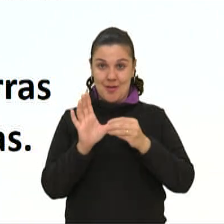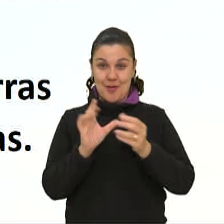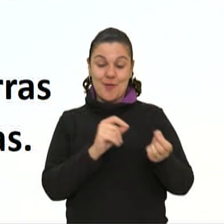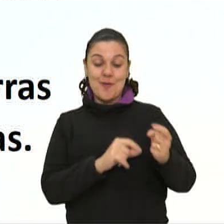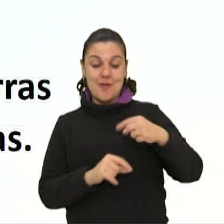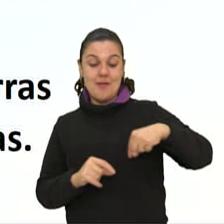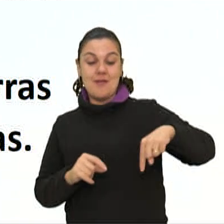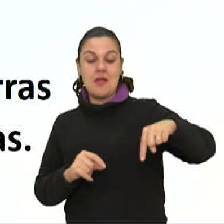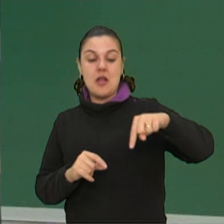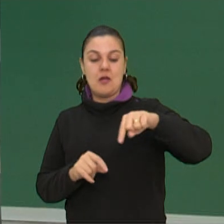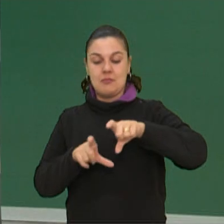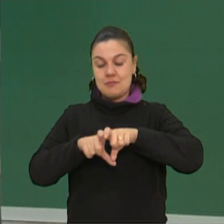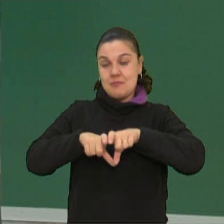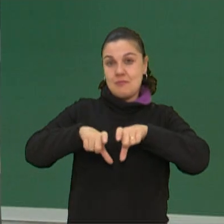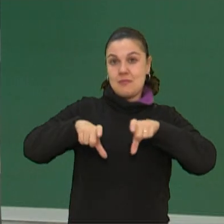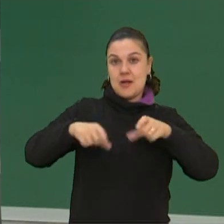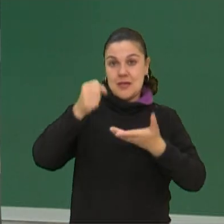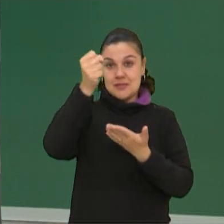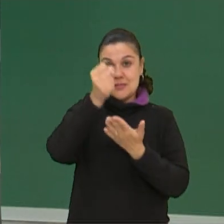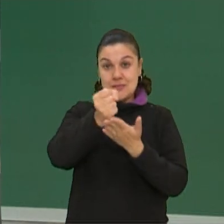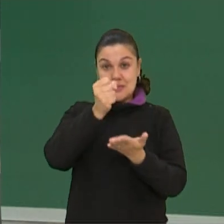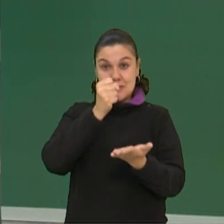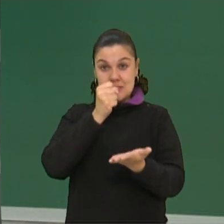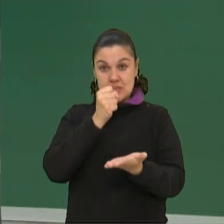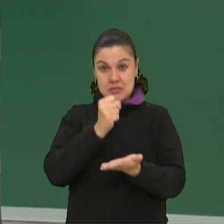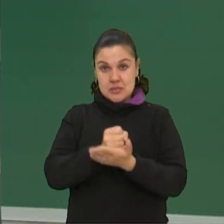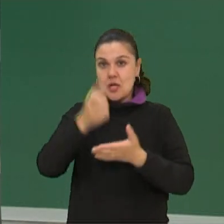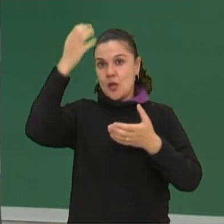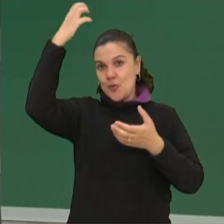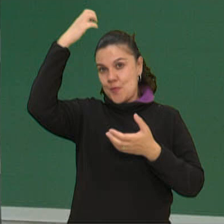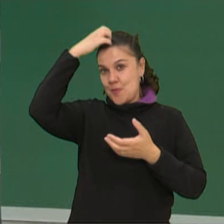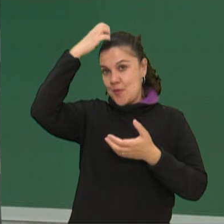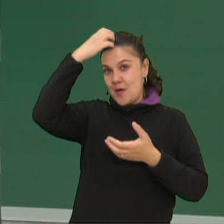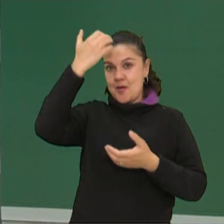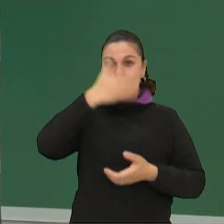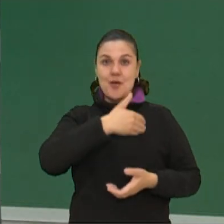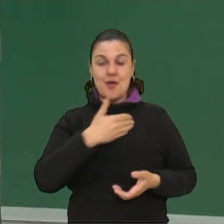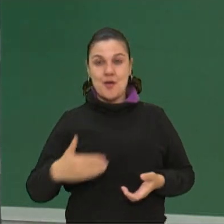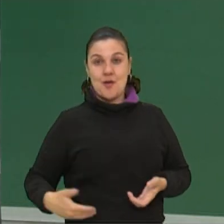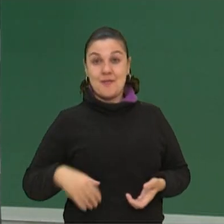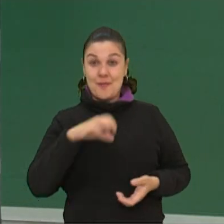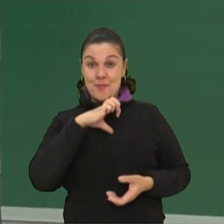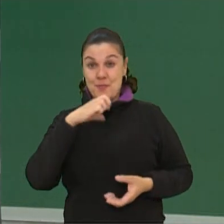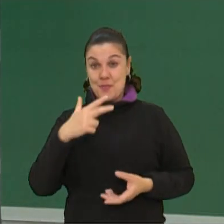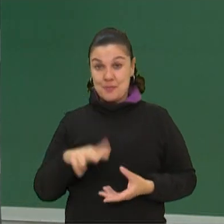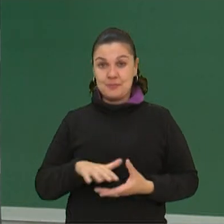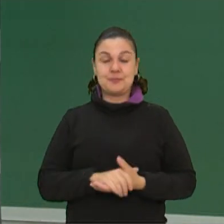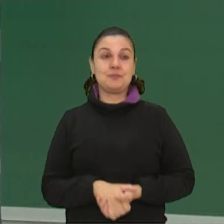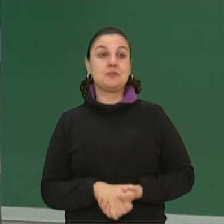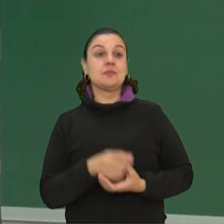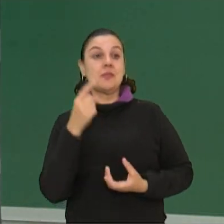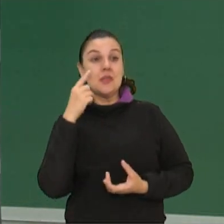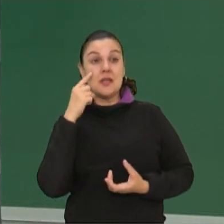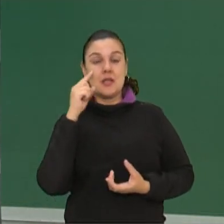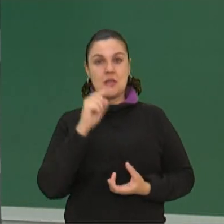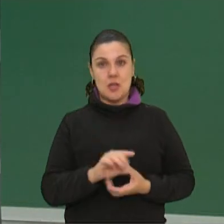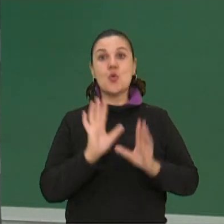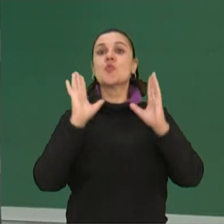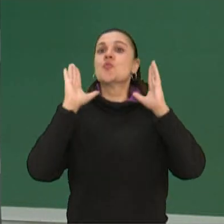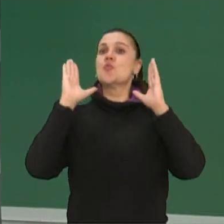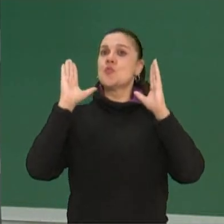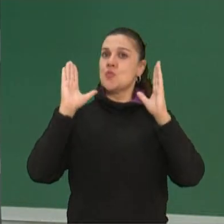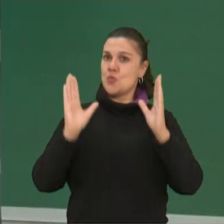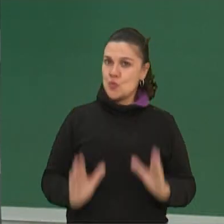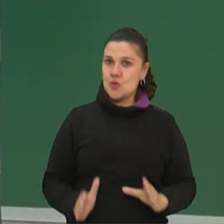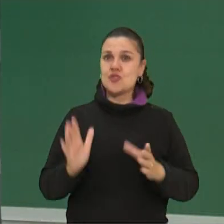transformar o ouro em barras com o selo real, com a marcação do governo. Esse ouro, então, quintado, ou seja,